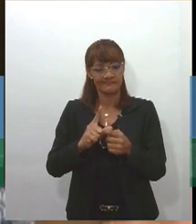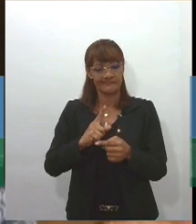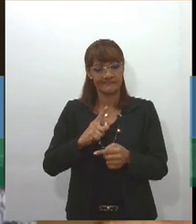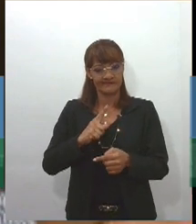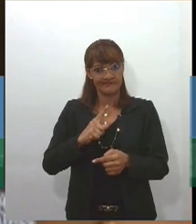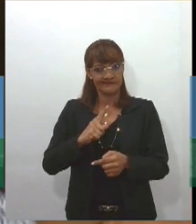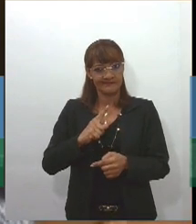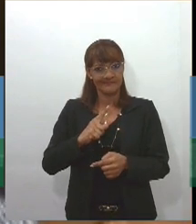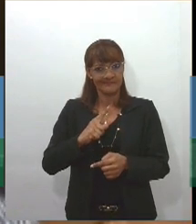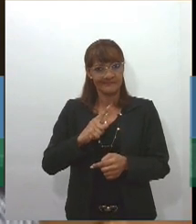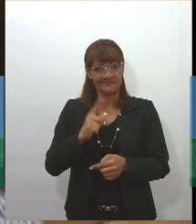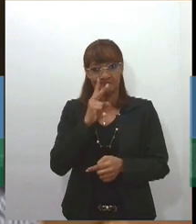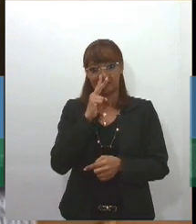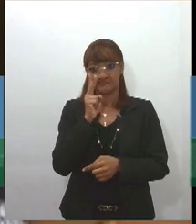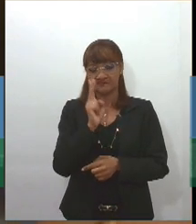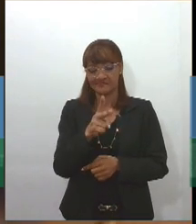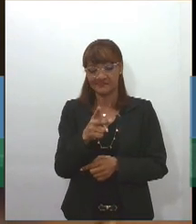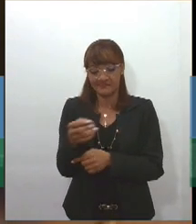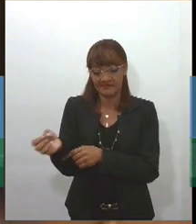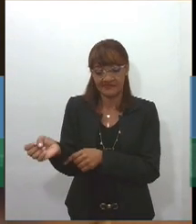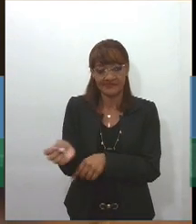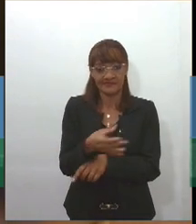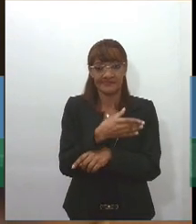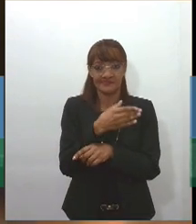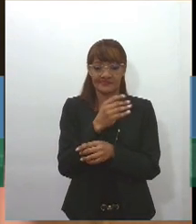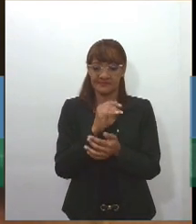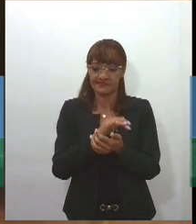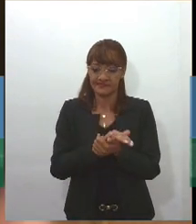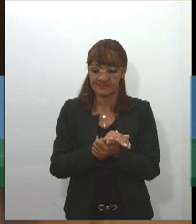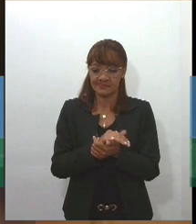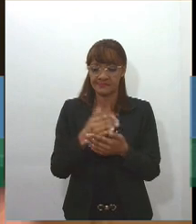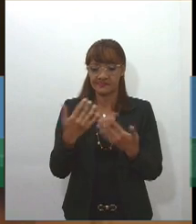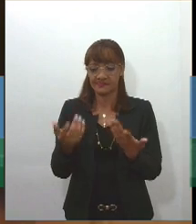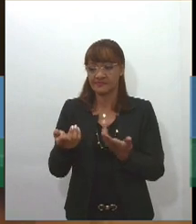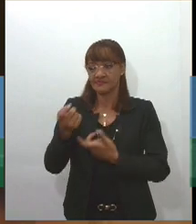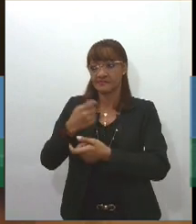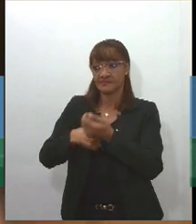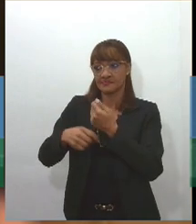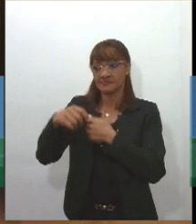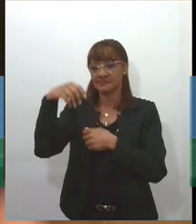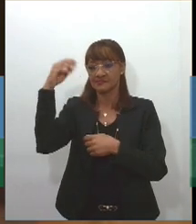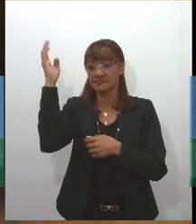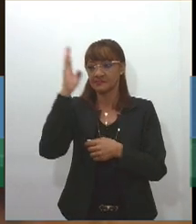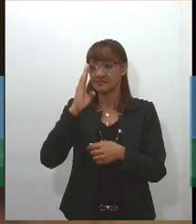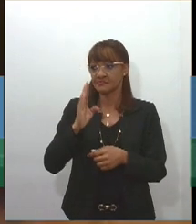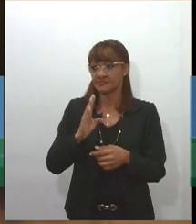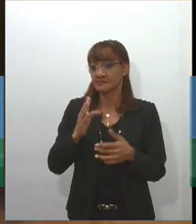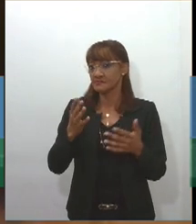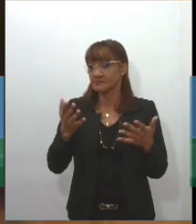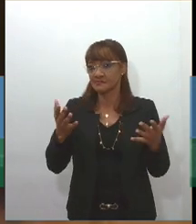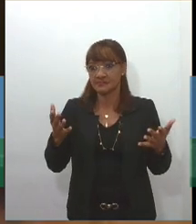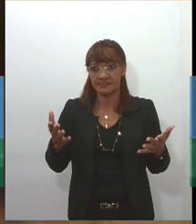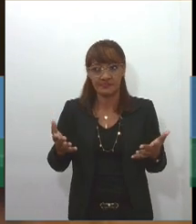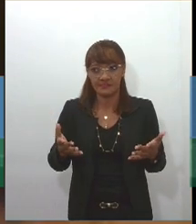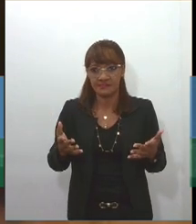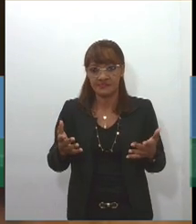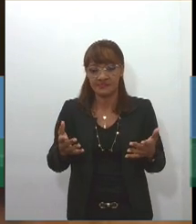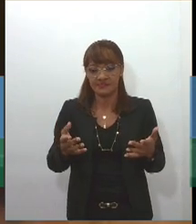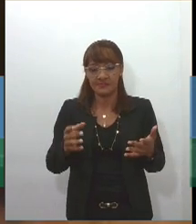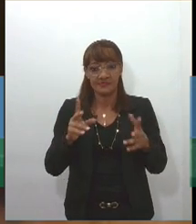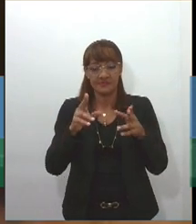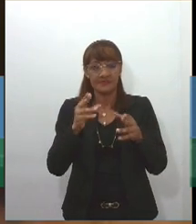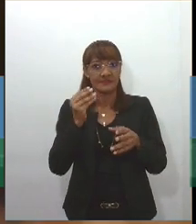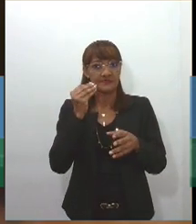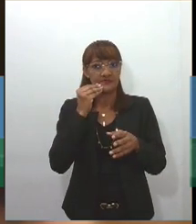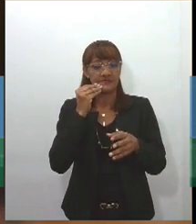e isso vai fazer com que a economia brasileira seja quase que um laboratório de teste e isso não